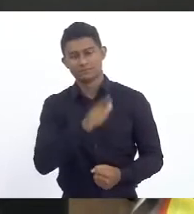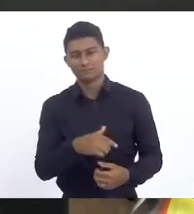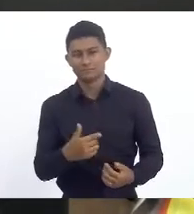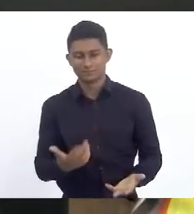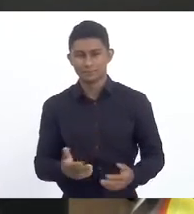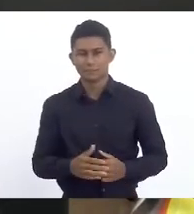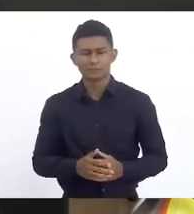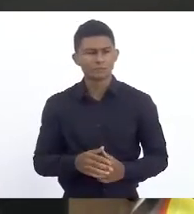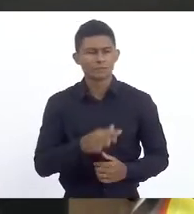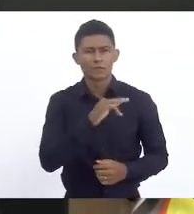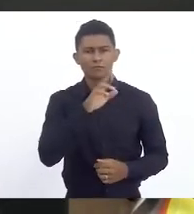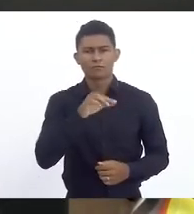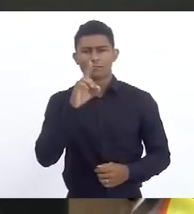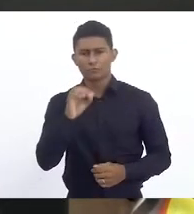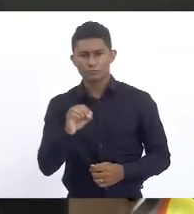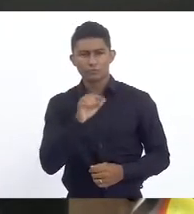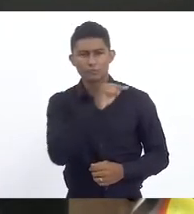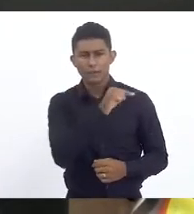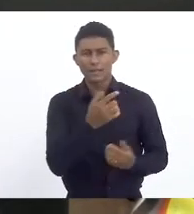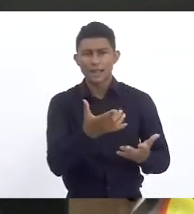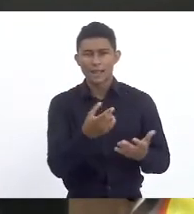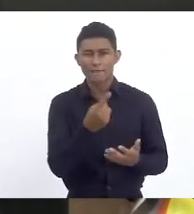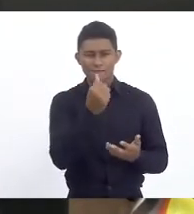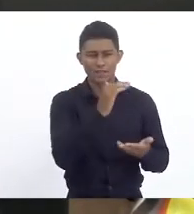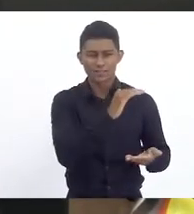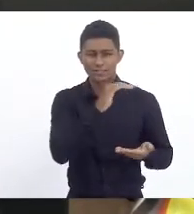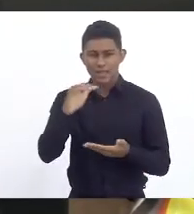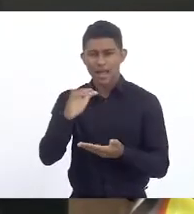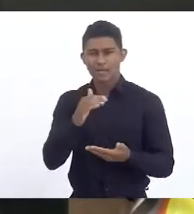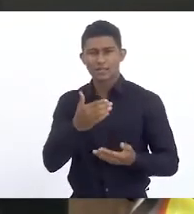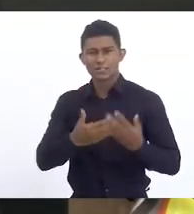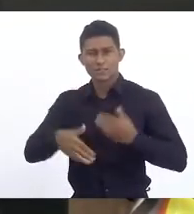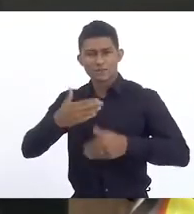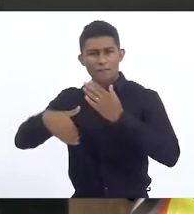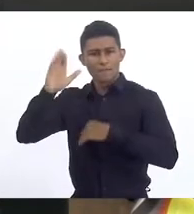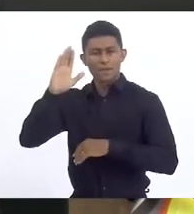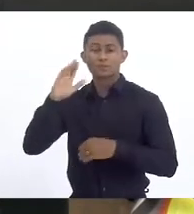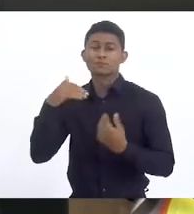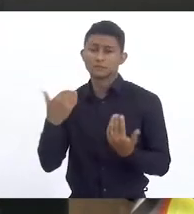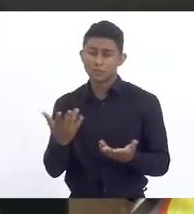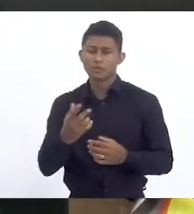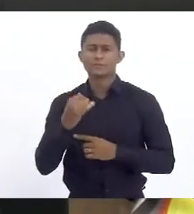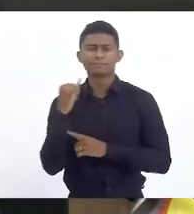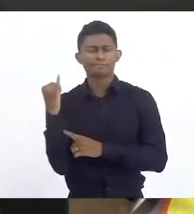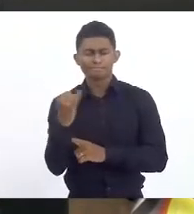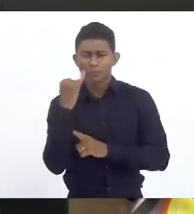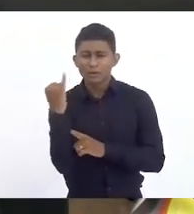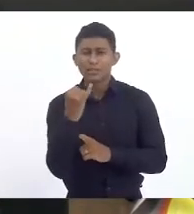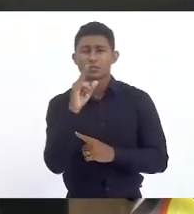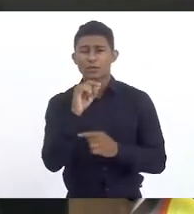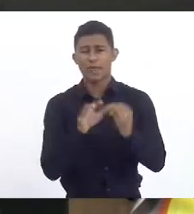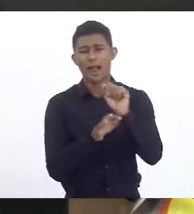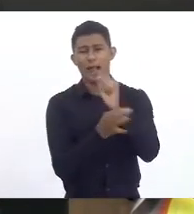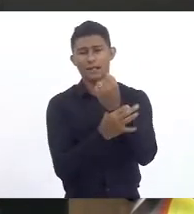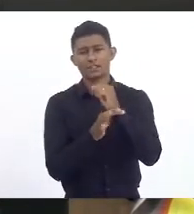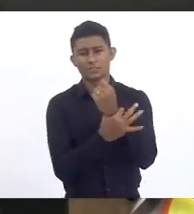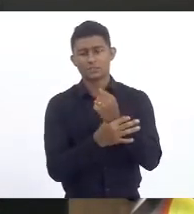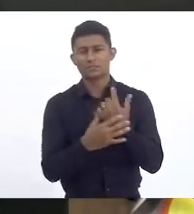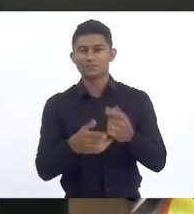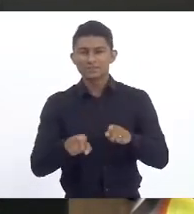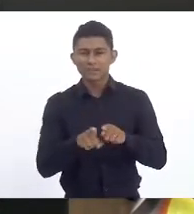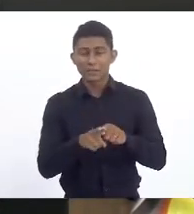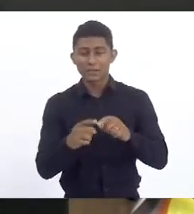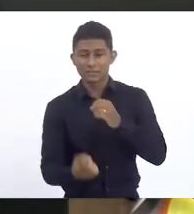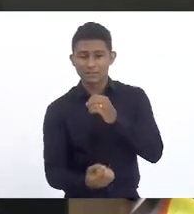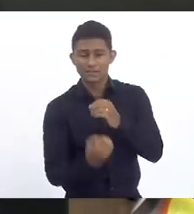missão do fundo de financiar o desenvolvimento, esse é um aspecto extremamente relevante, a composição de garantias e a criação também de um plano